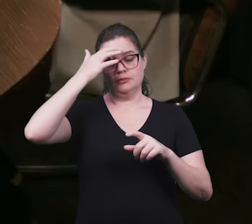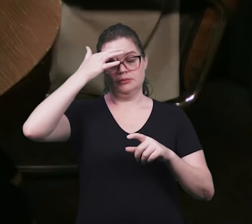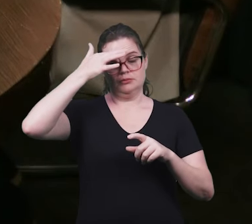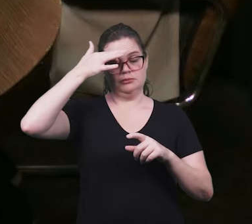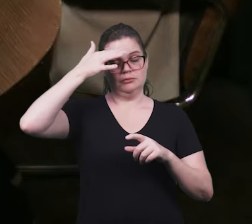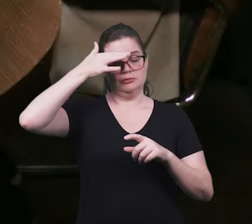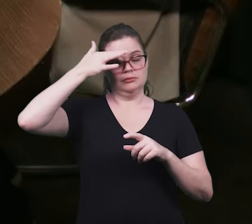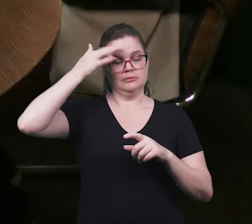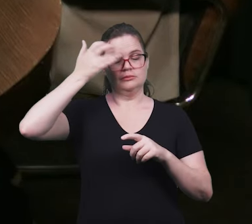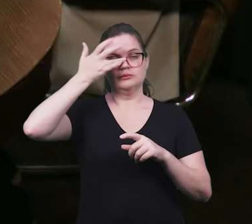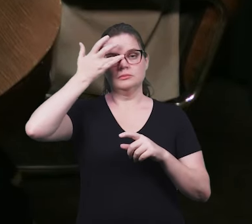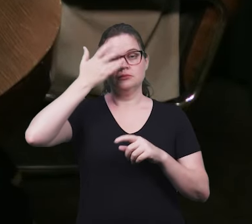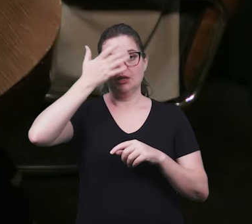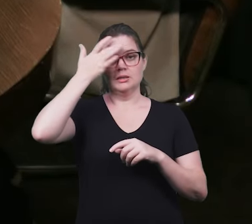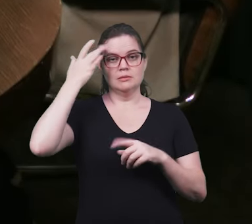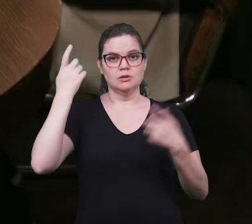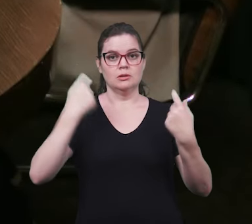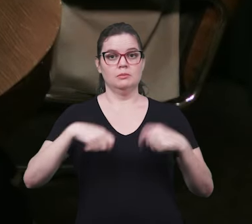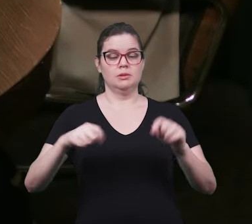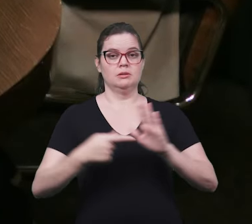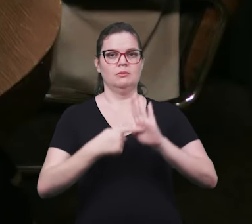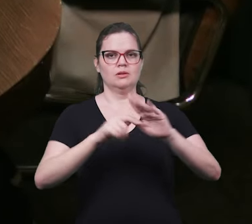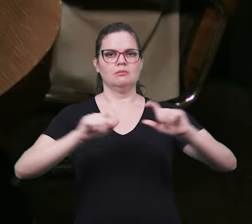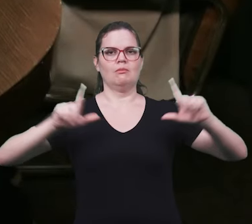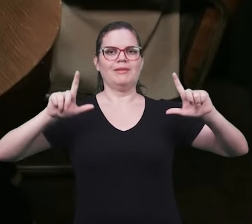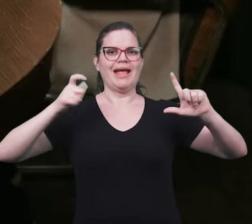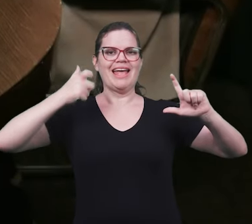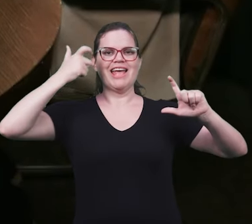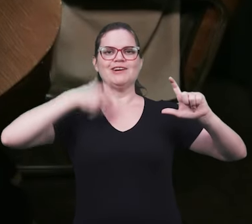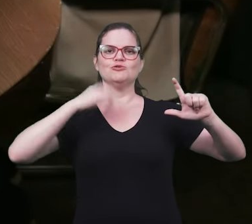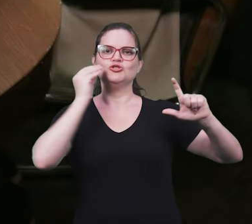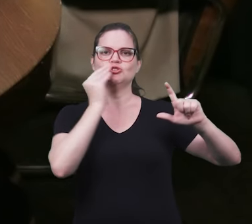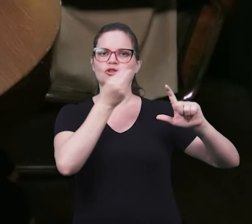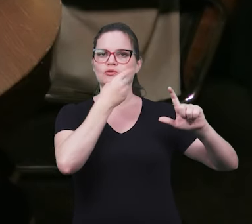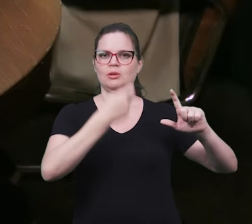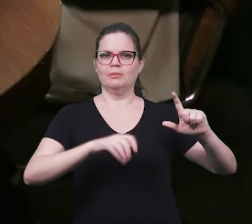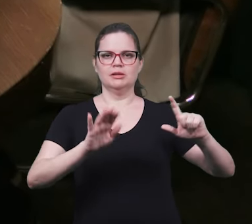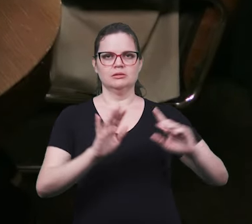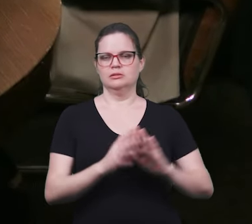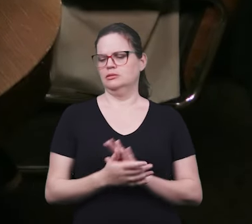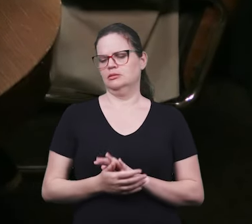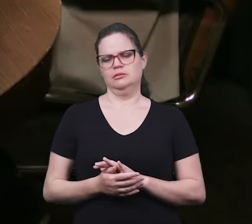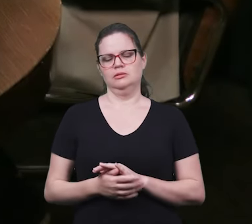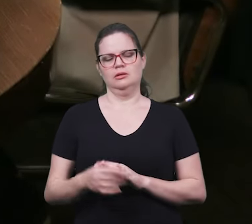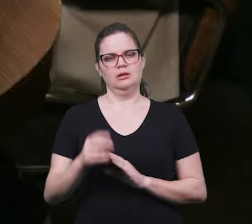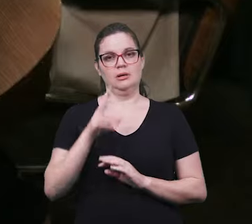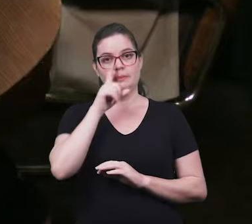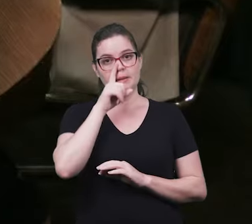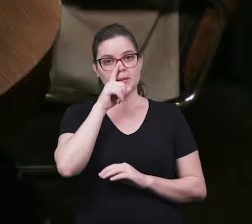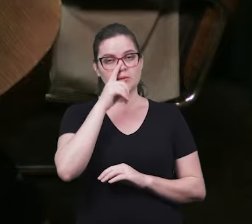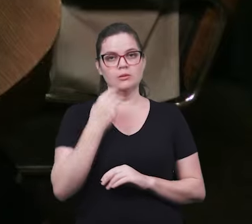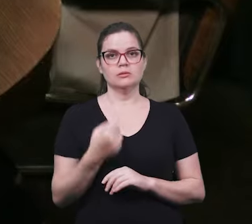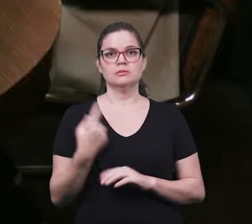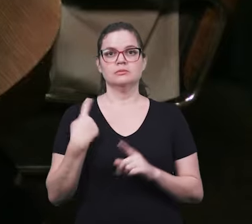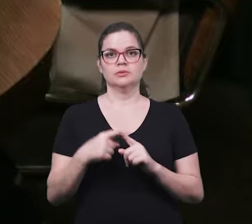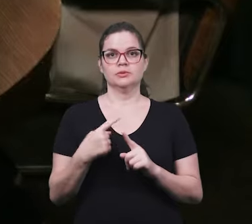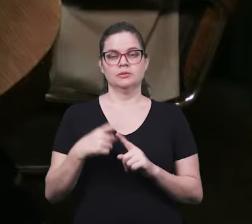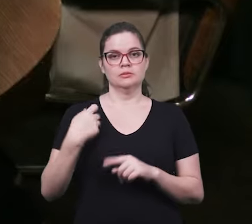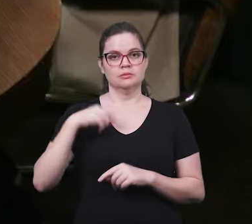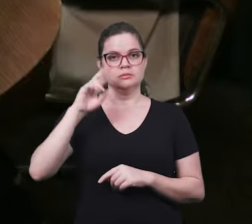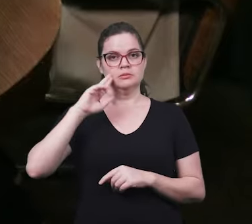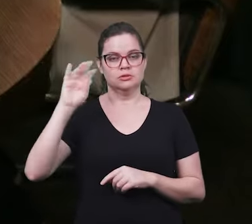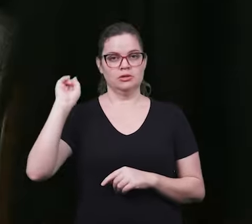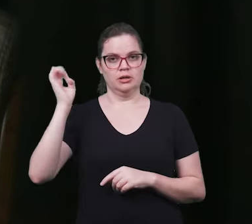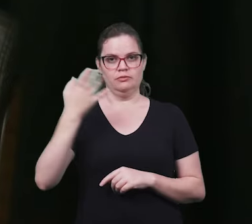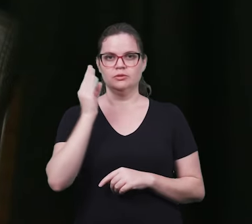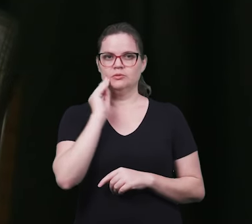precisa sair com uma placa escrito estou de jejum, não é verdade? Até é perigoso. Se a pessoa, o Senhor mostrou um